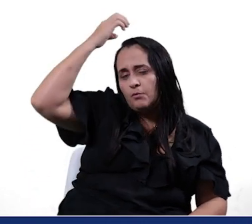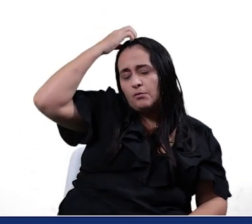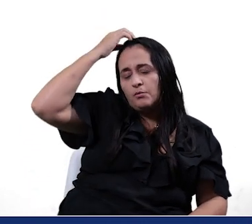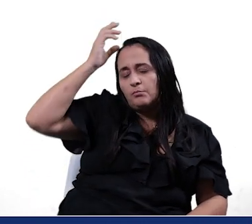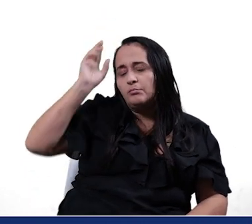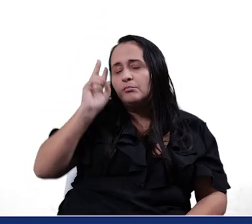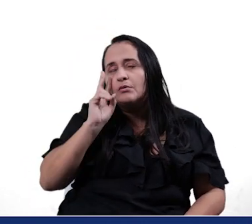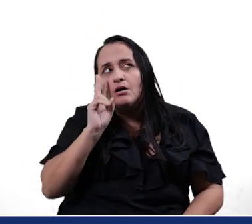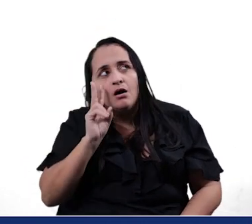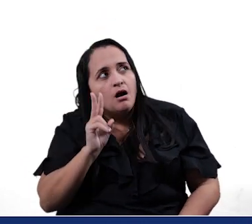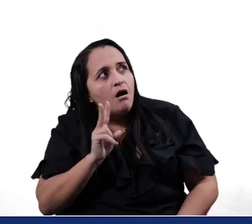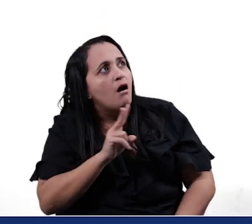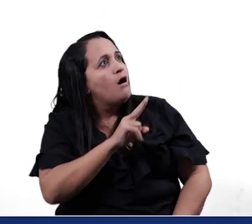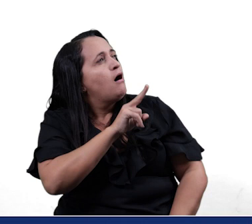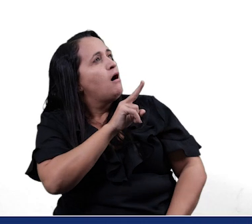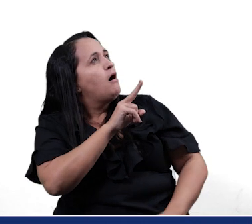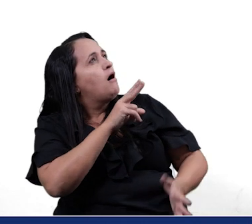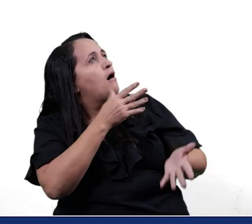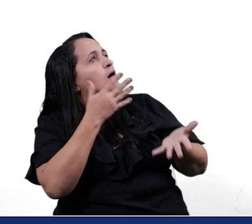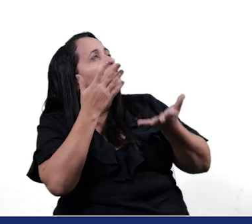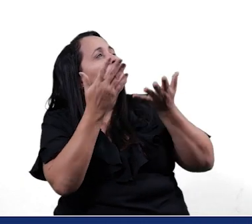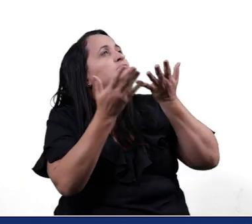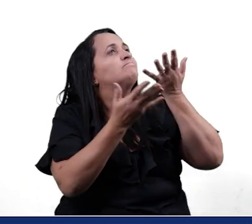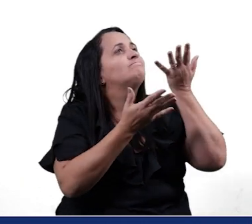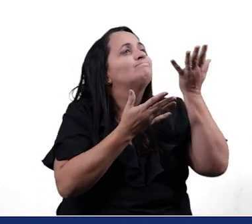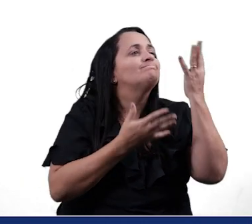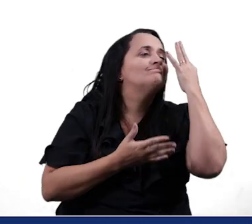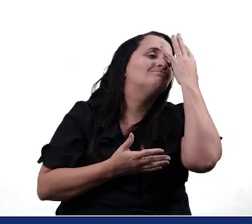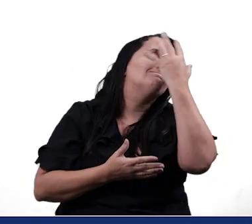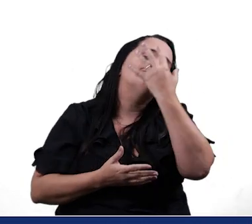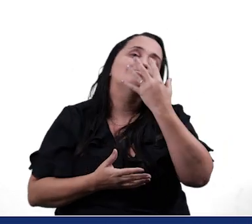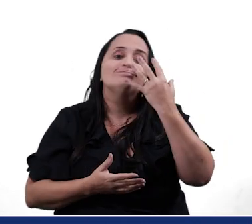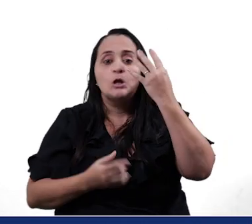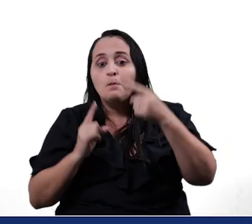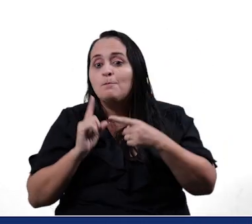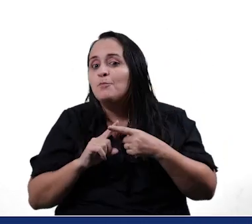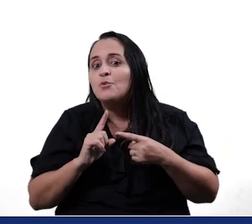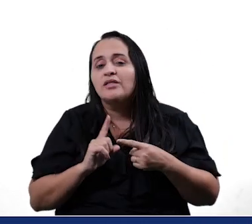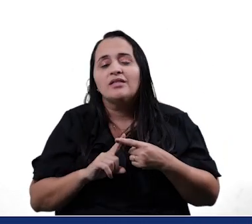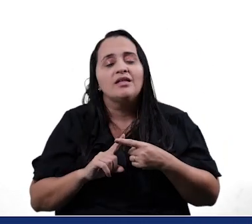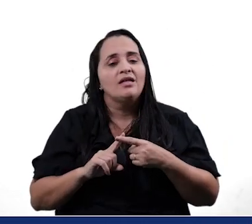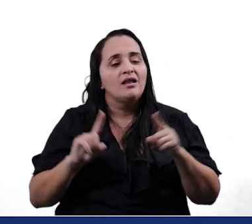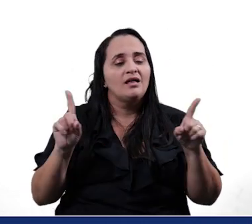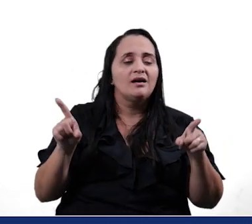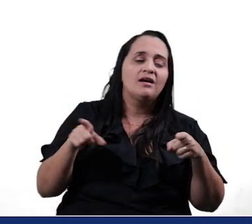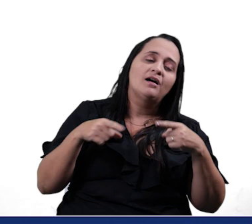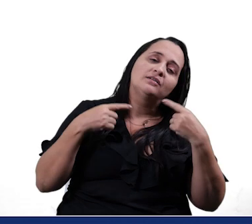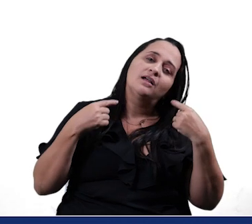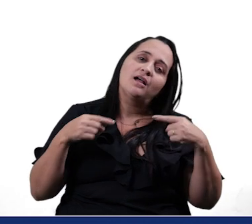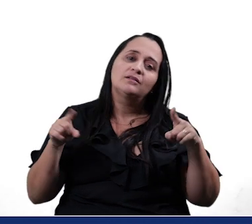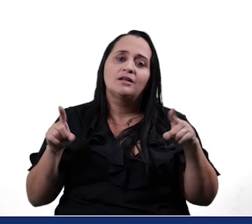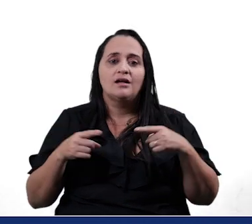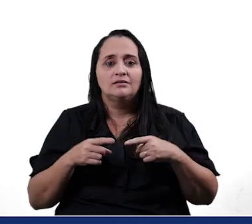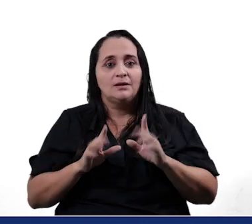Rapunzel, que ela ficava lá na torre cantarolando, né? Aí ele decide resgatá-la. No entanto, o